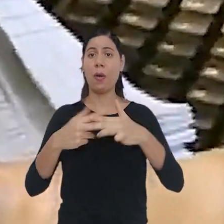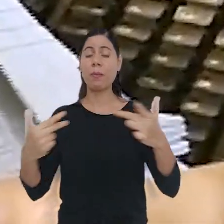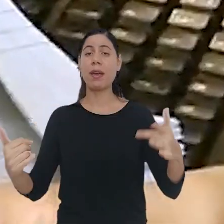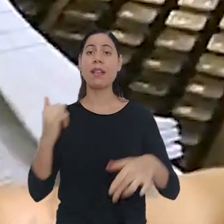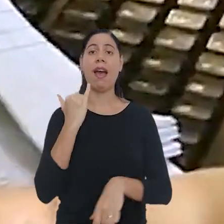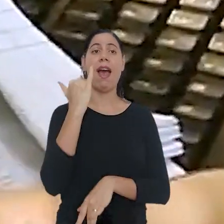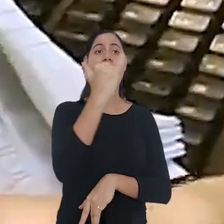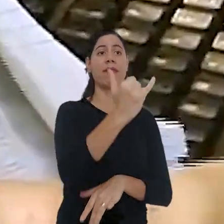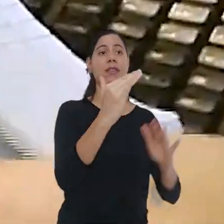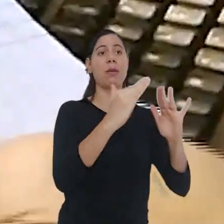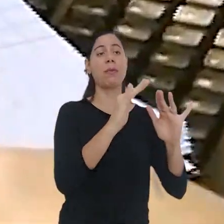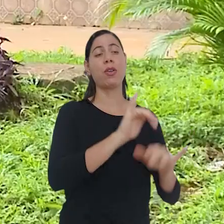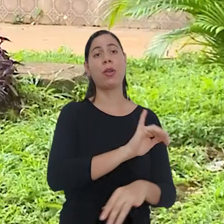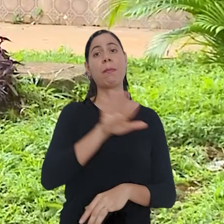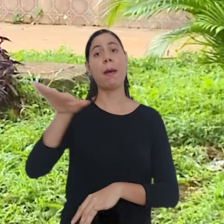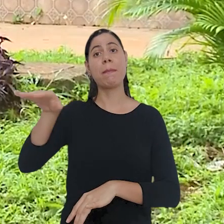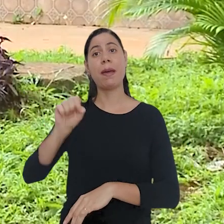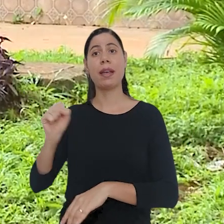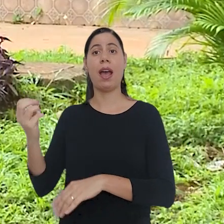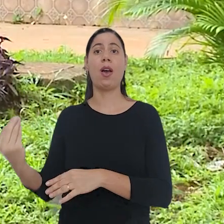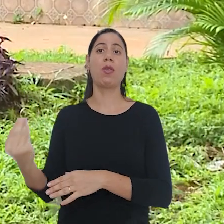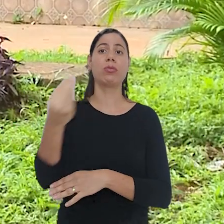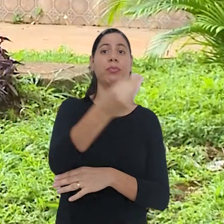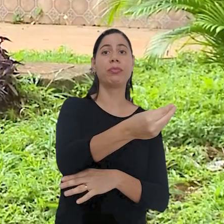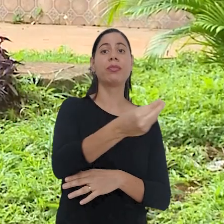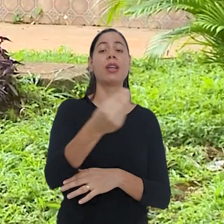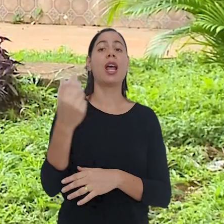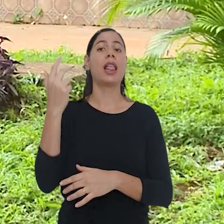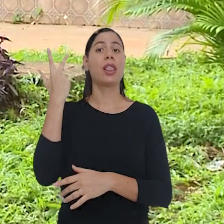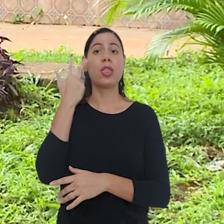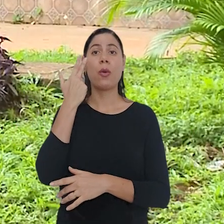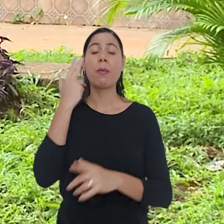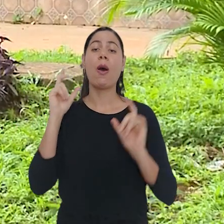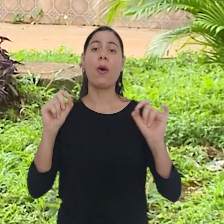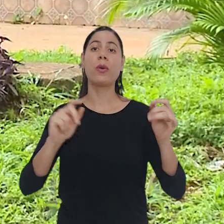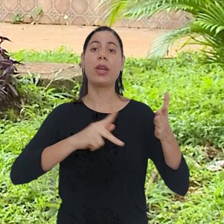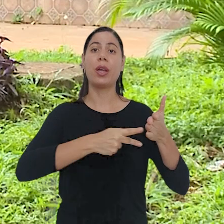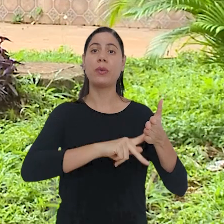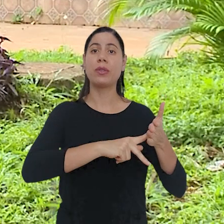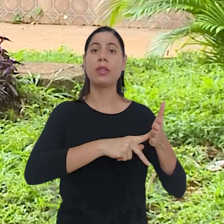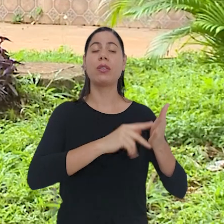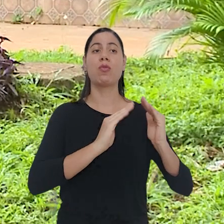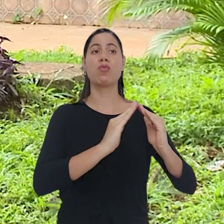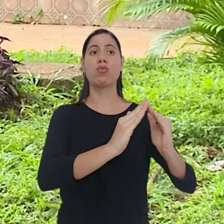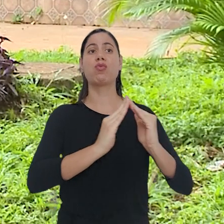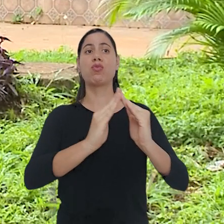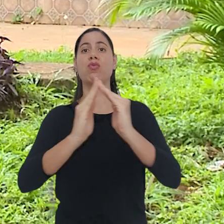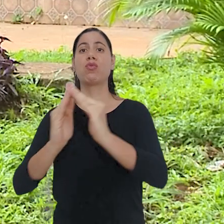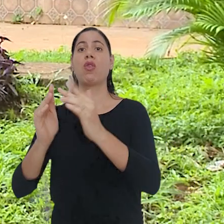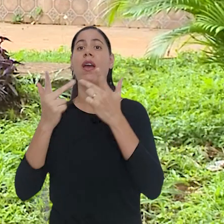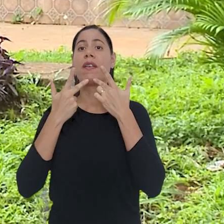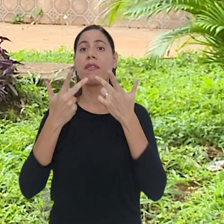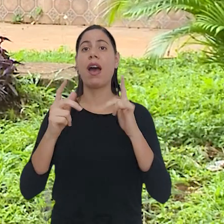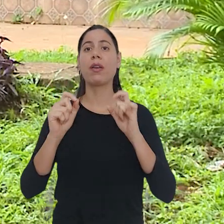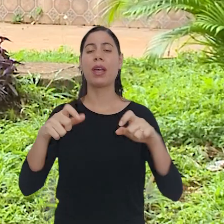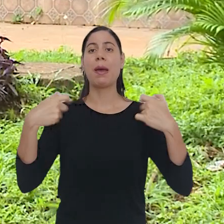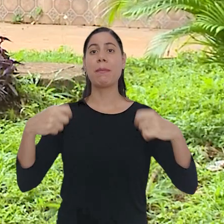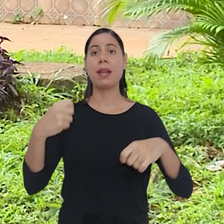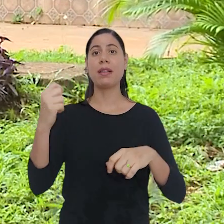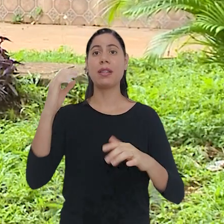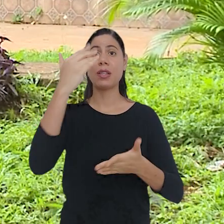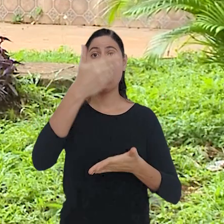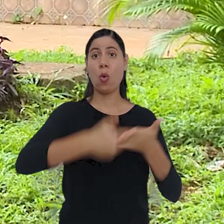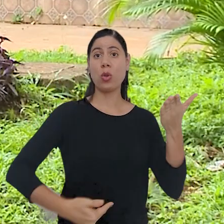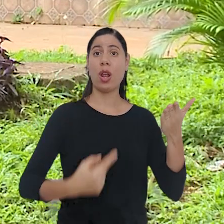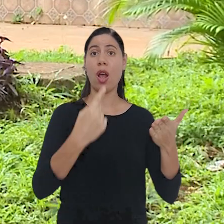para buscar ou faz a entrega. Em comum, síndicos de condomínios horizontais com muitas unidades reclamam que precisam manter